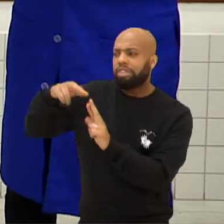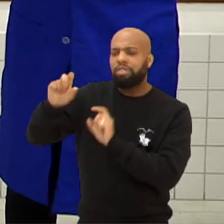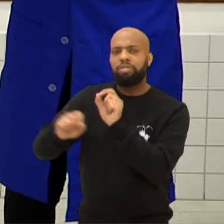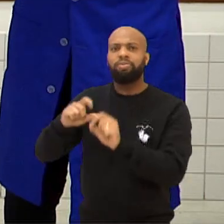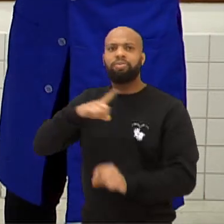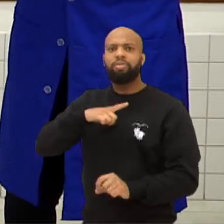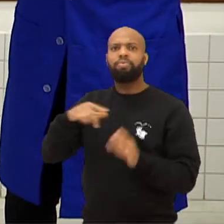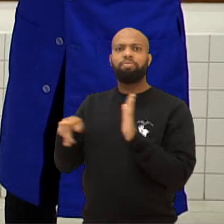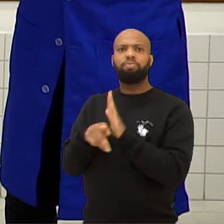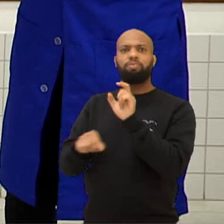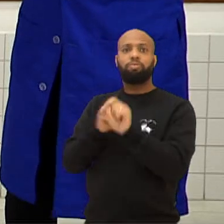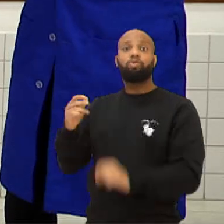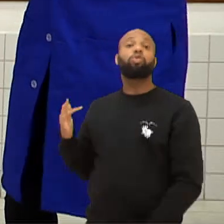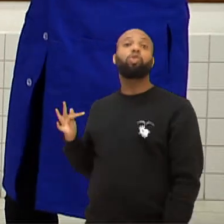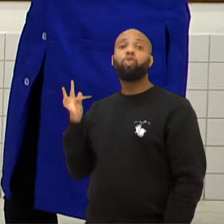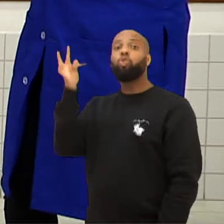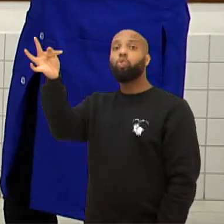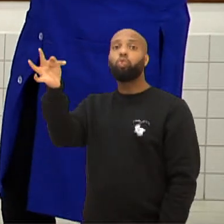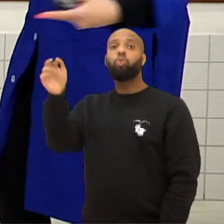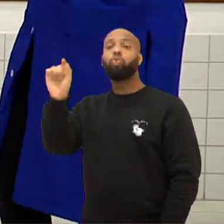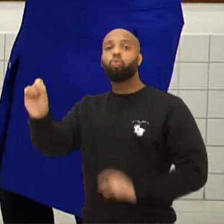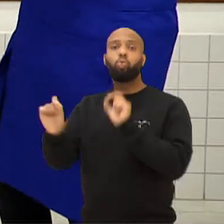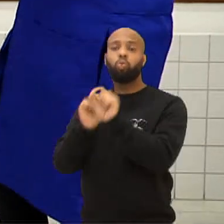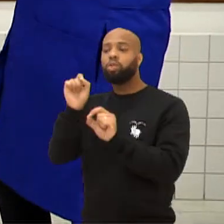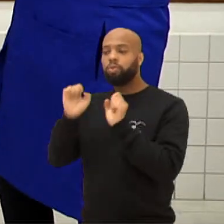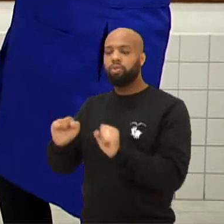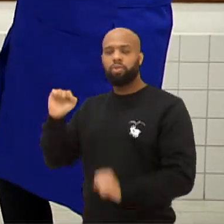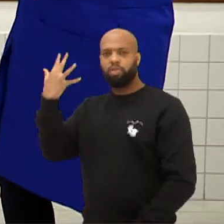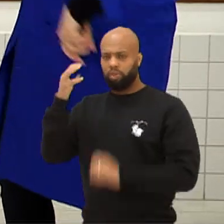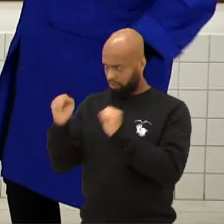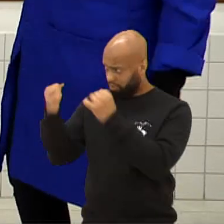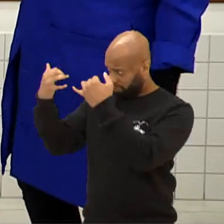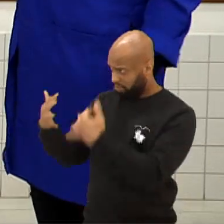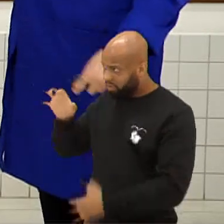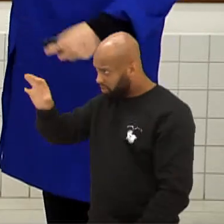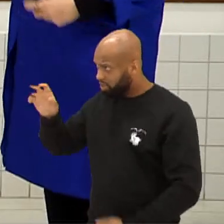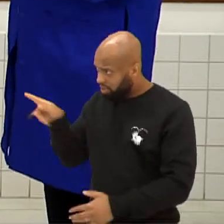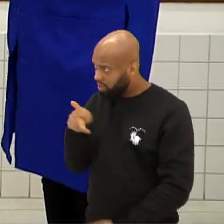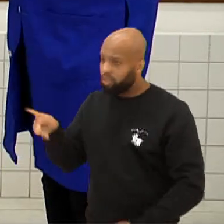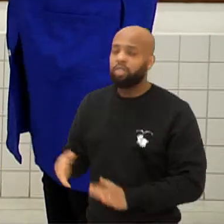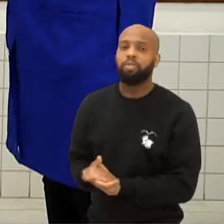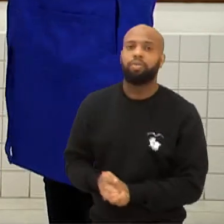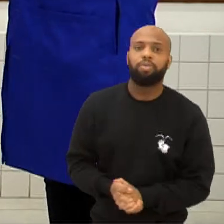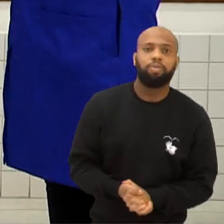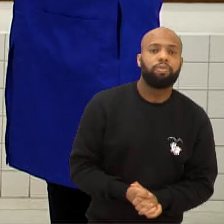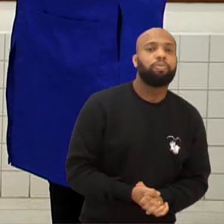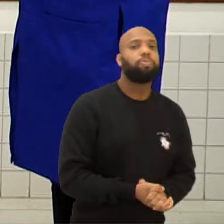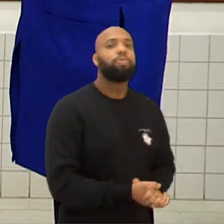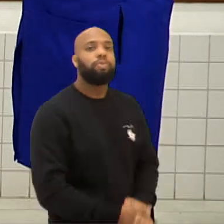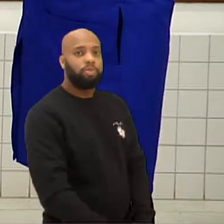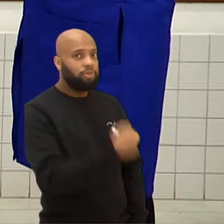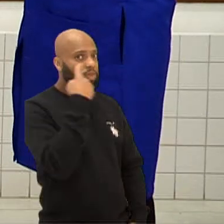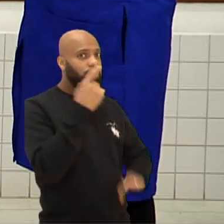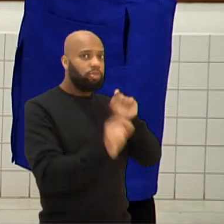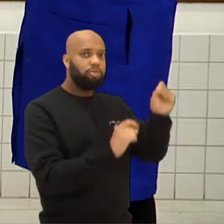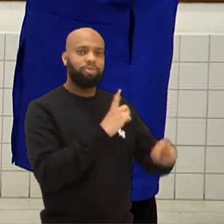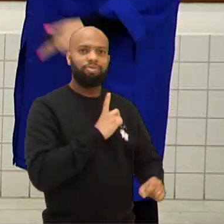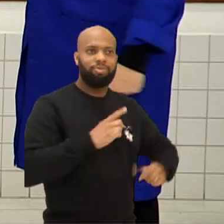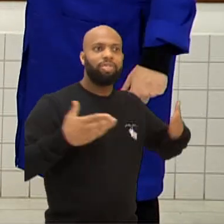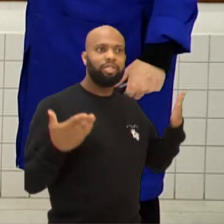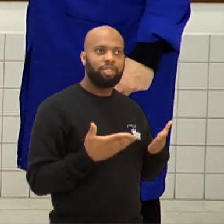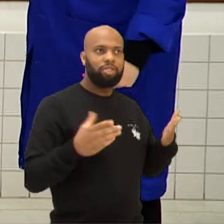para a perspectiva futura do continente africano. Quer falar um pouquinho sobre esse quadro, prof? Veja lá, do que está